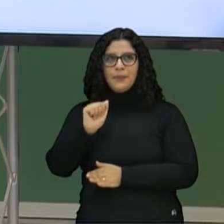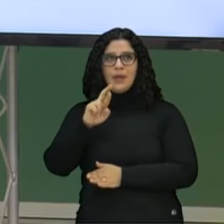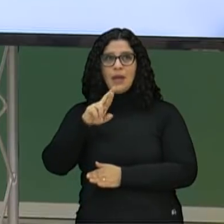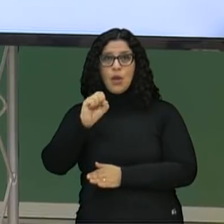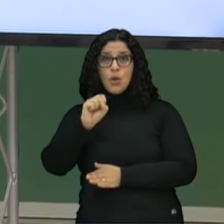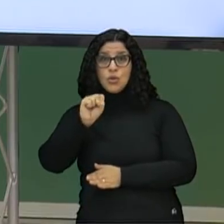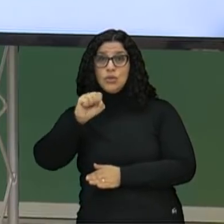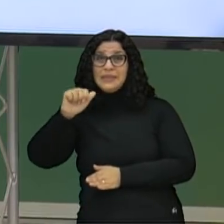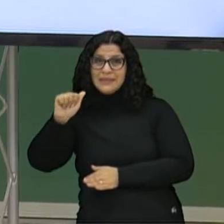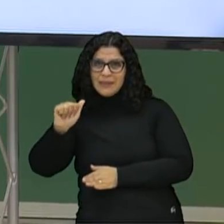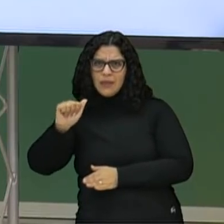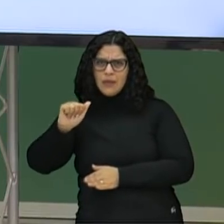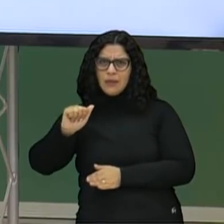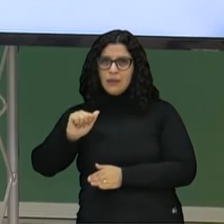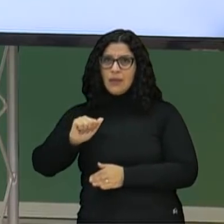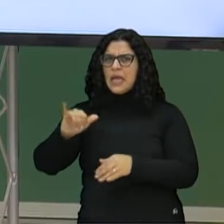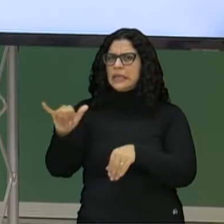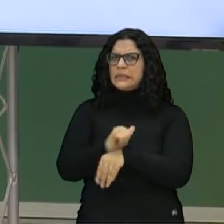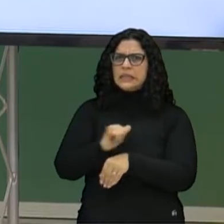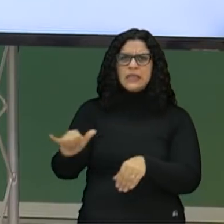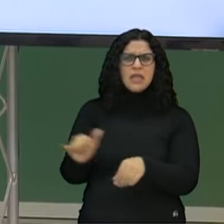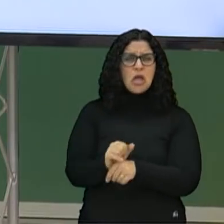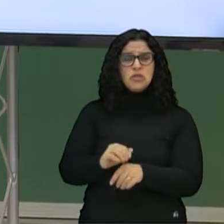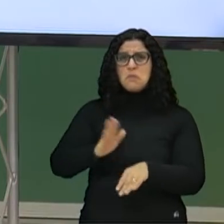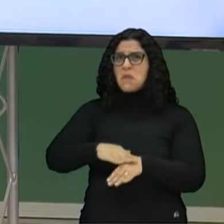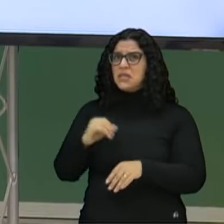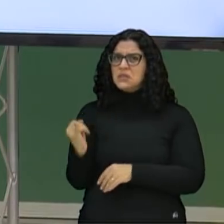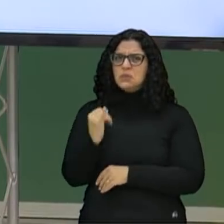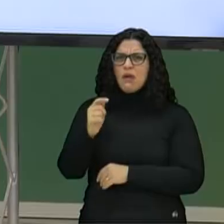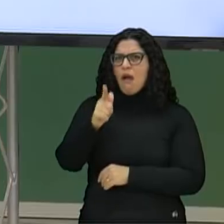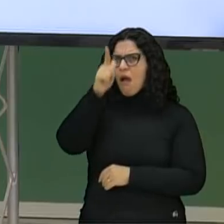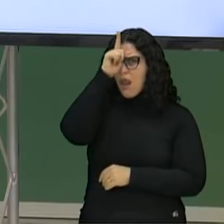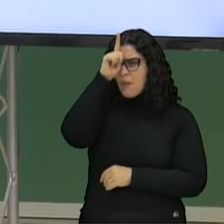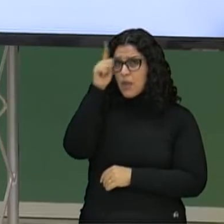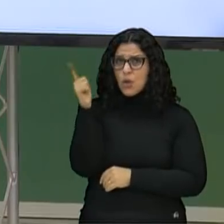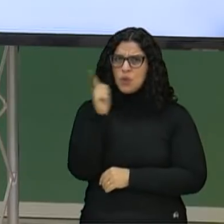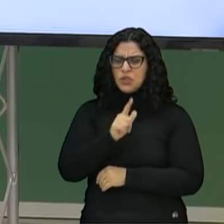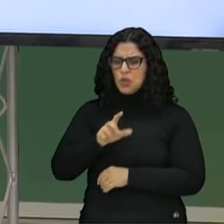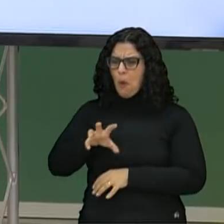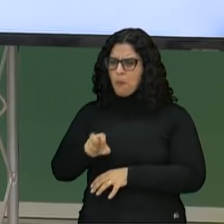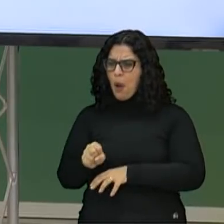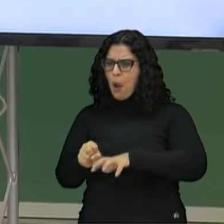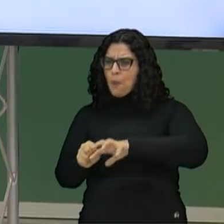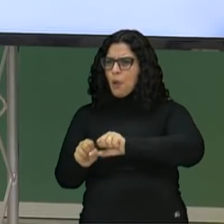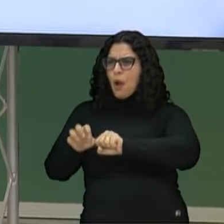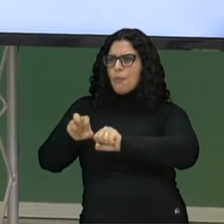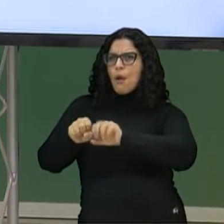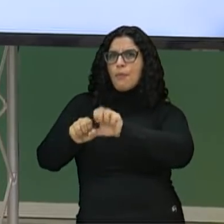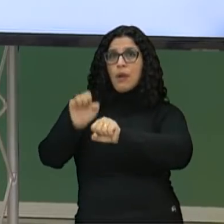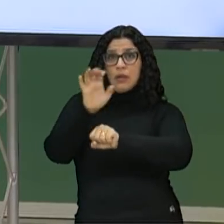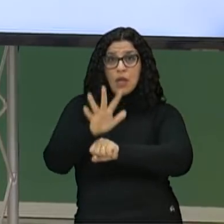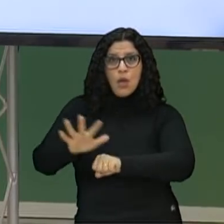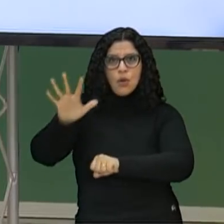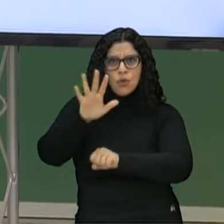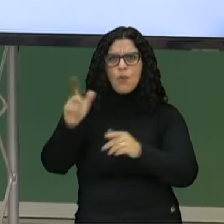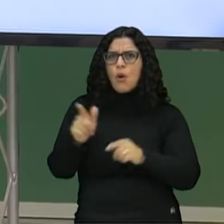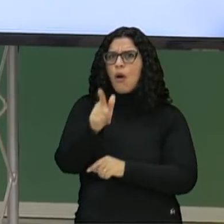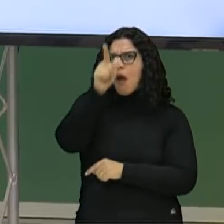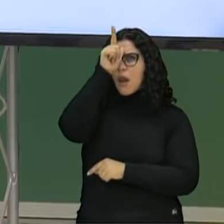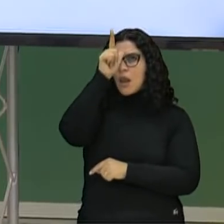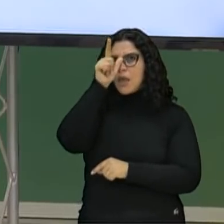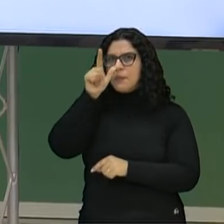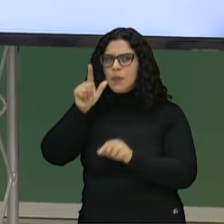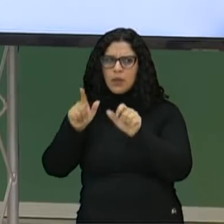grande operação da Alemanha após conquistar praticamente toda a Europa. A Alemanha, então, se virou para